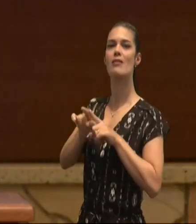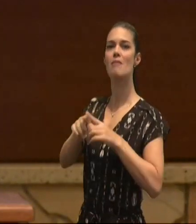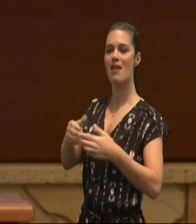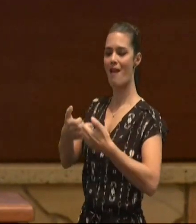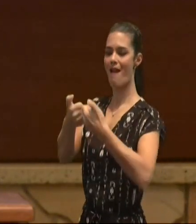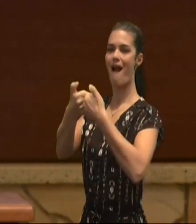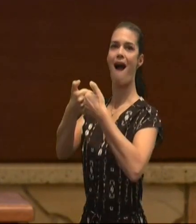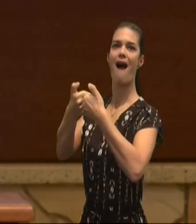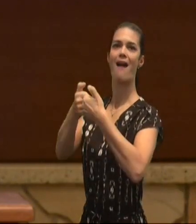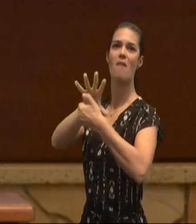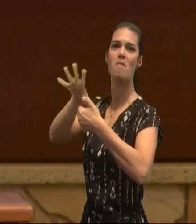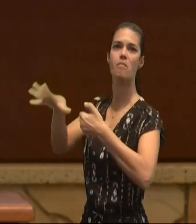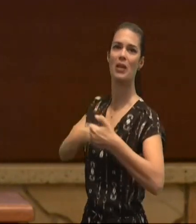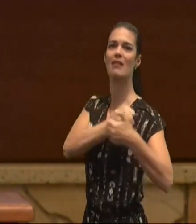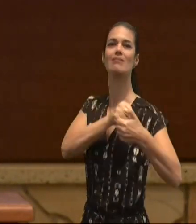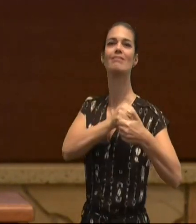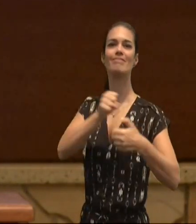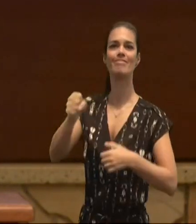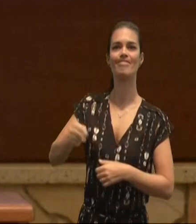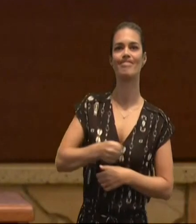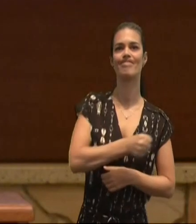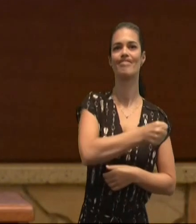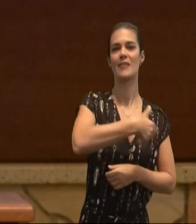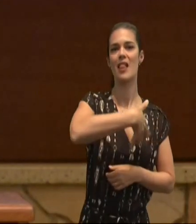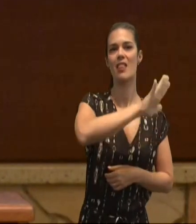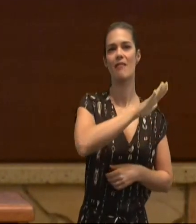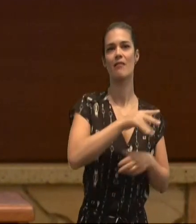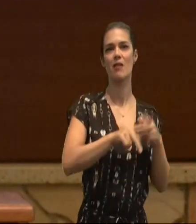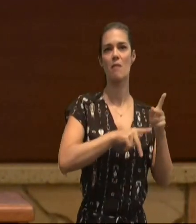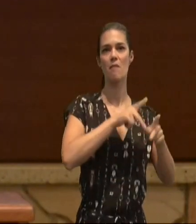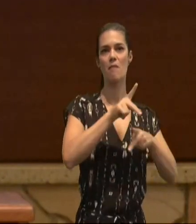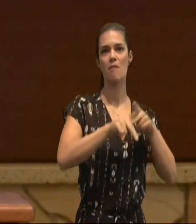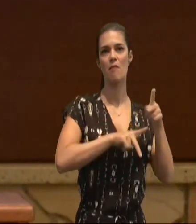aliança, a arca da aliança que foi levada pelos filisteus.